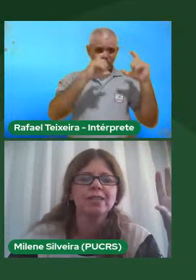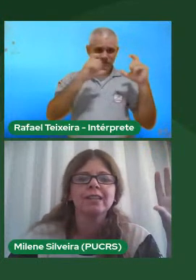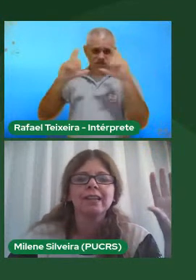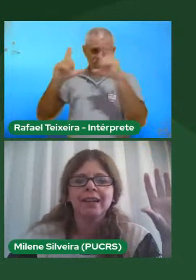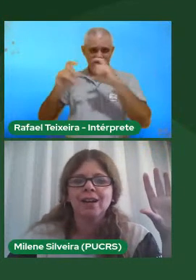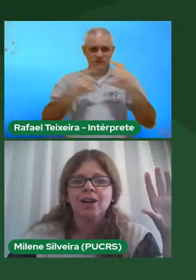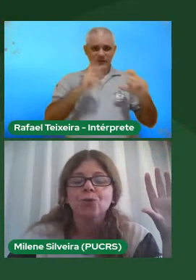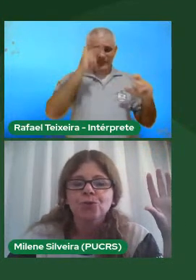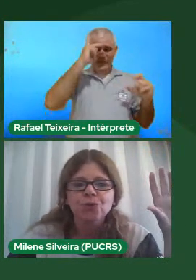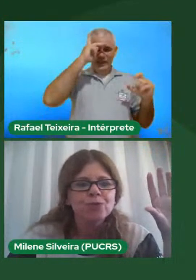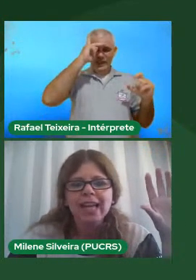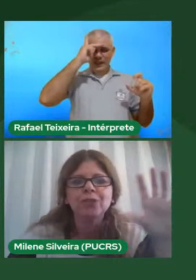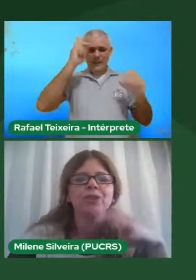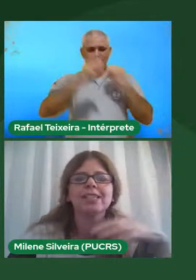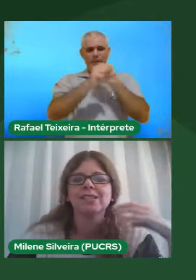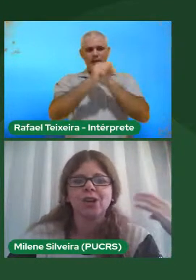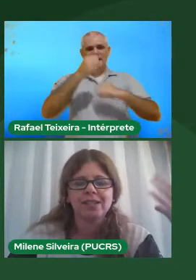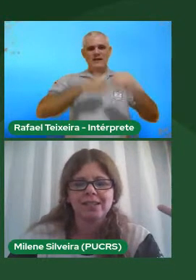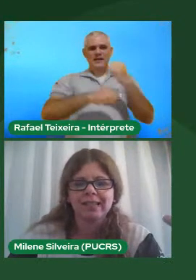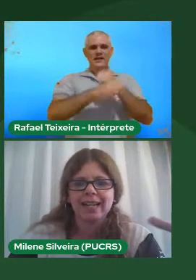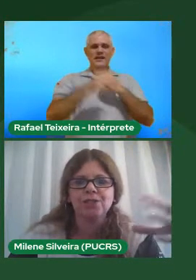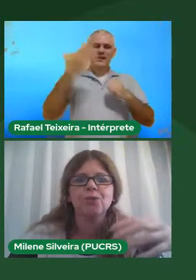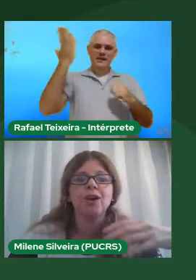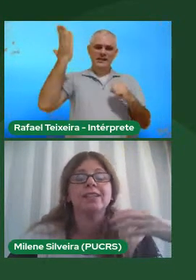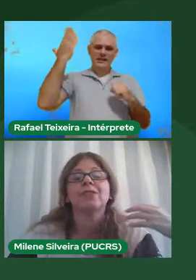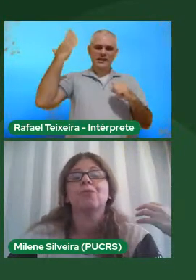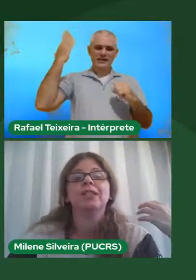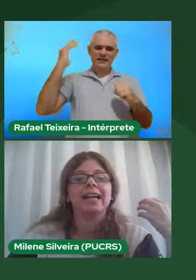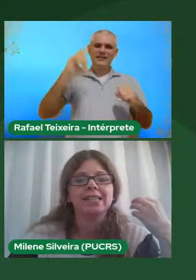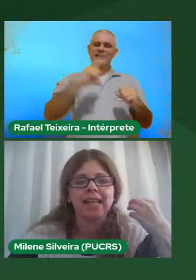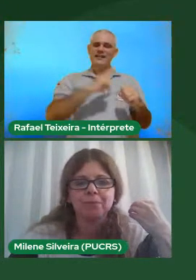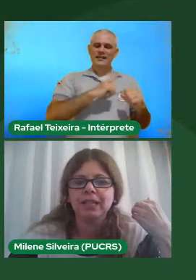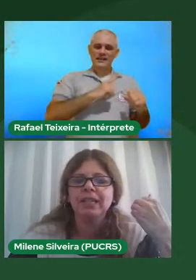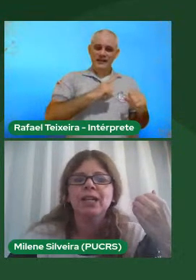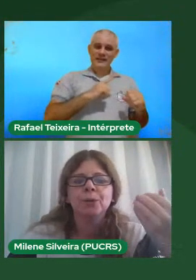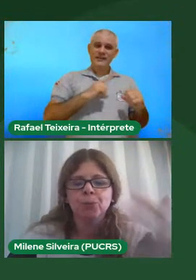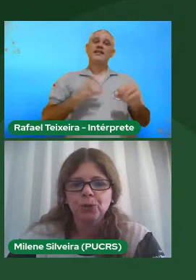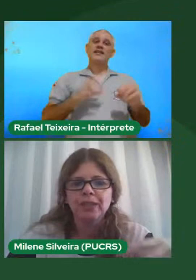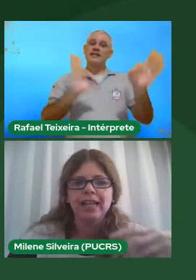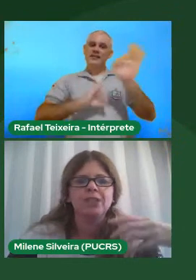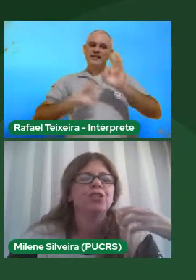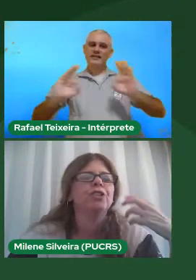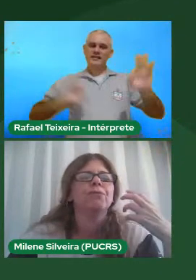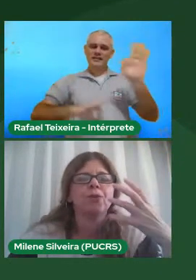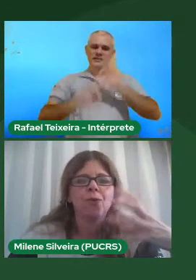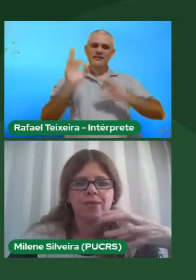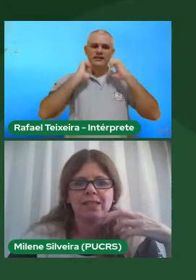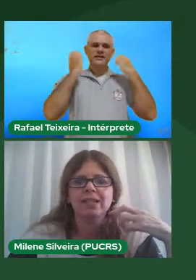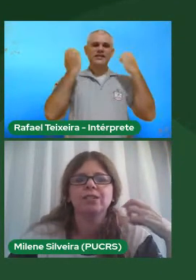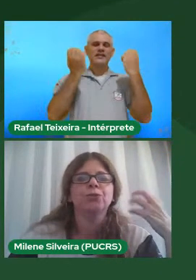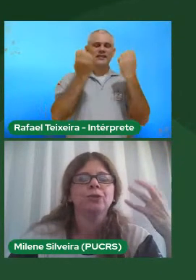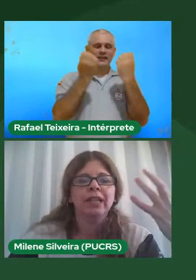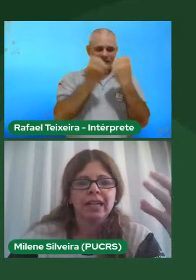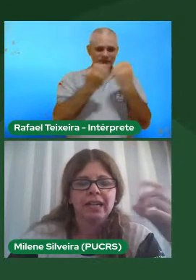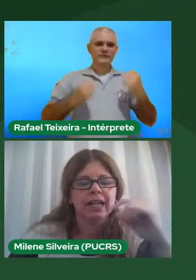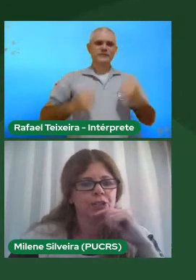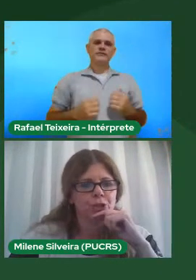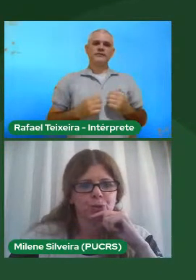todos os Zooms, né, todas as nossas interações, a comunidade sempre muito interativa,